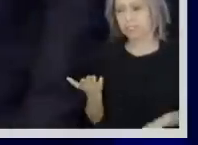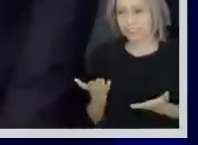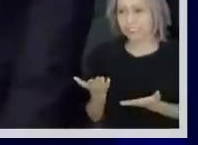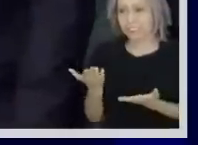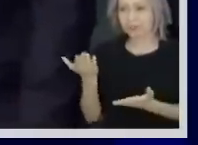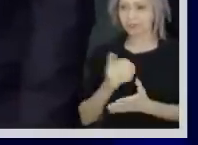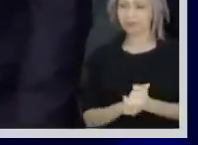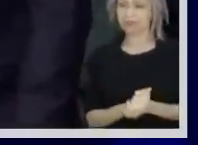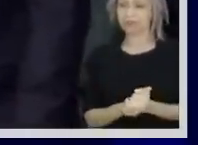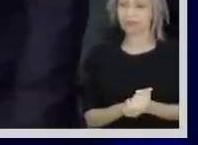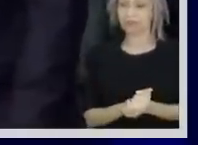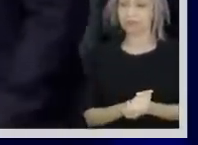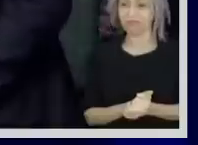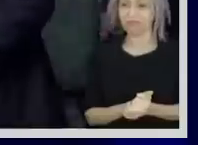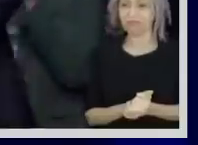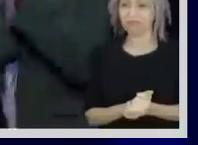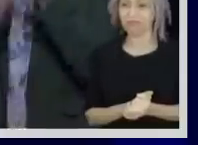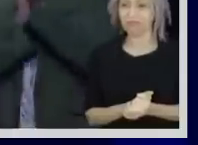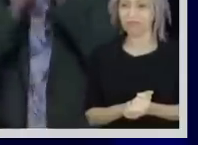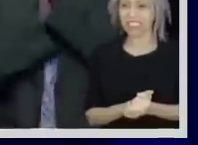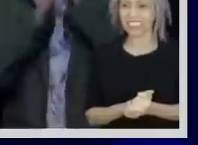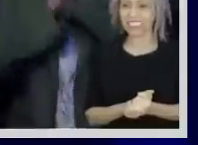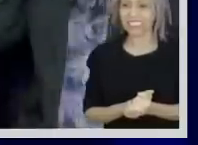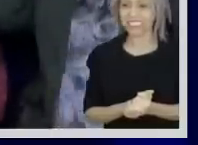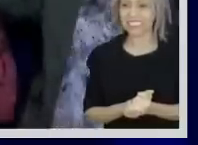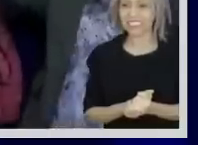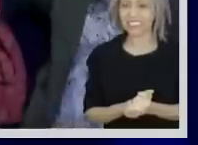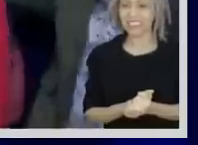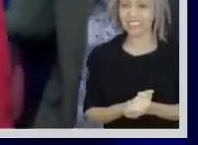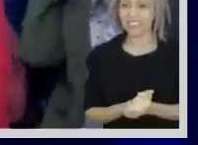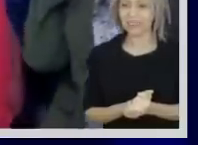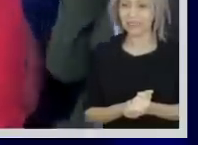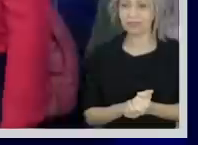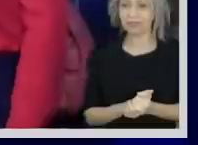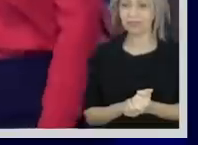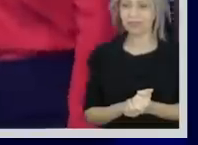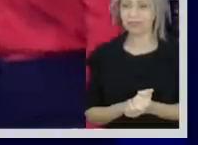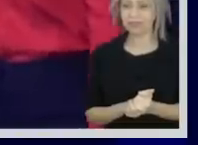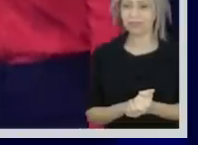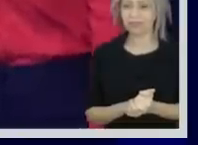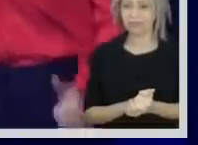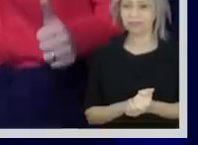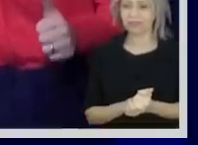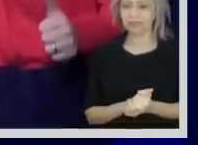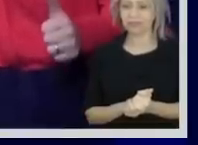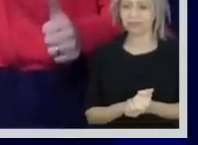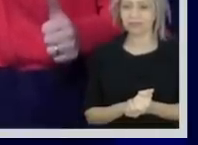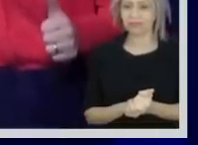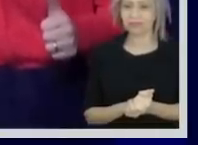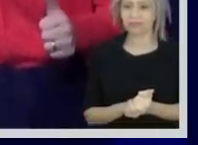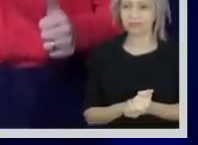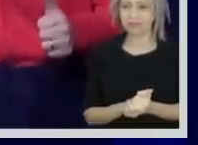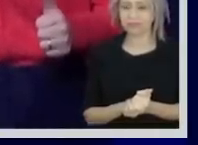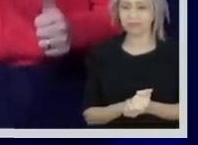estatais, mas de reformas estruturais que são necessárias para que a população, sim, possa se libertar e